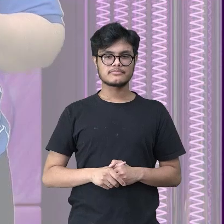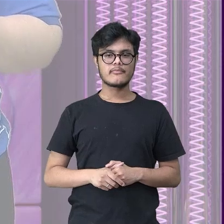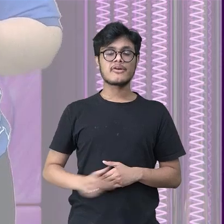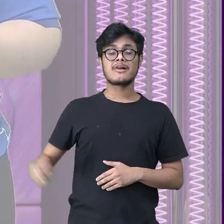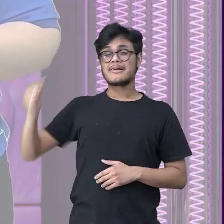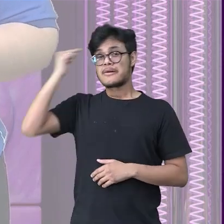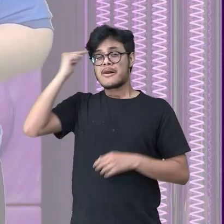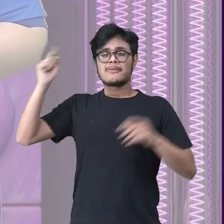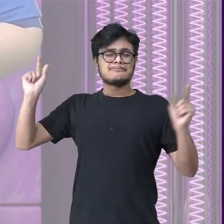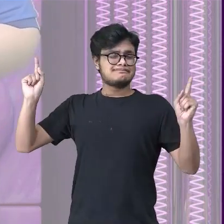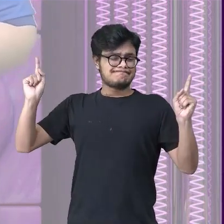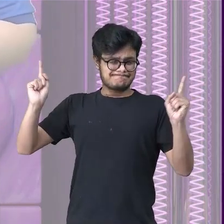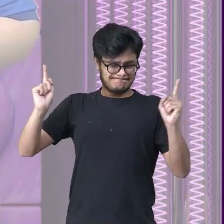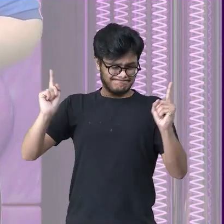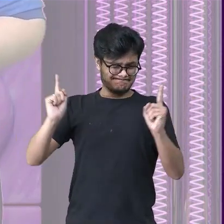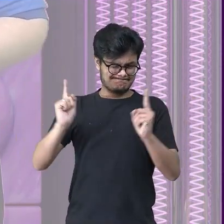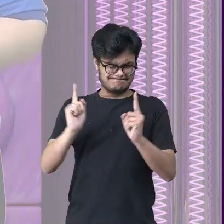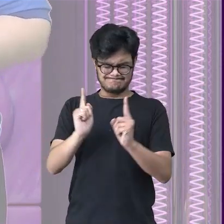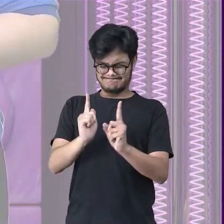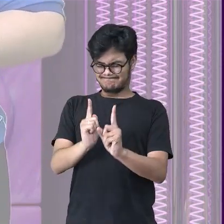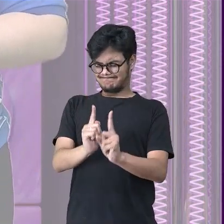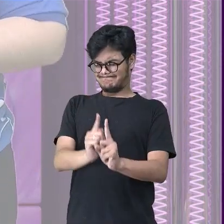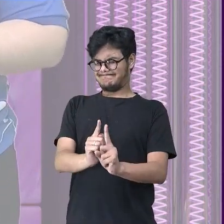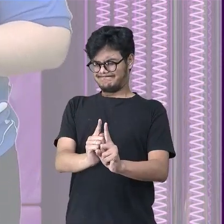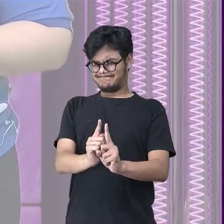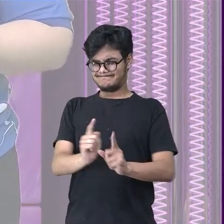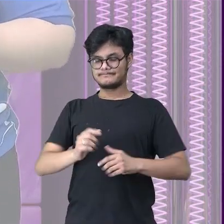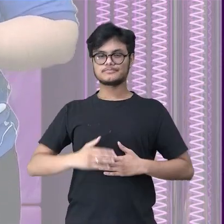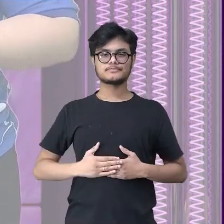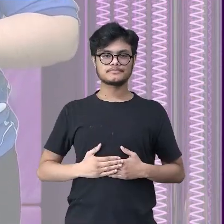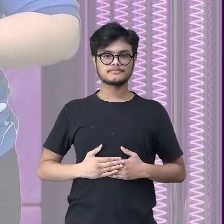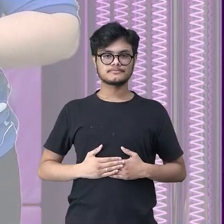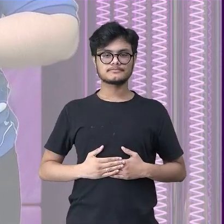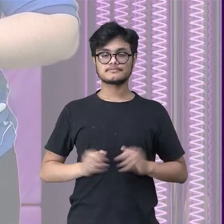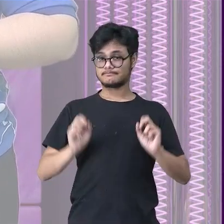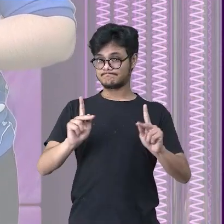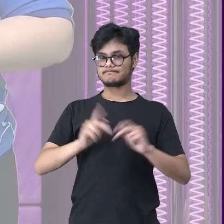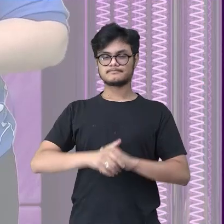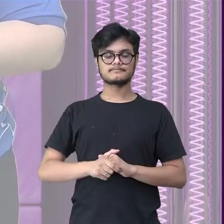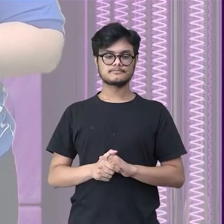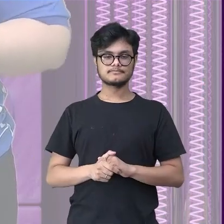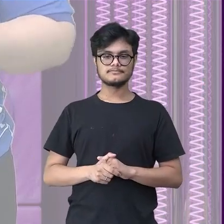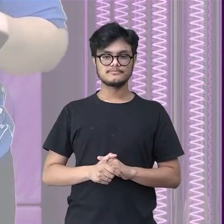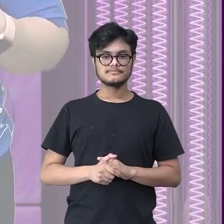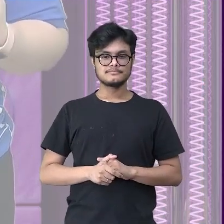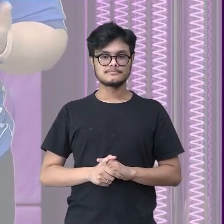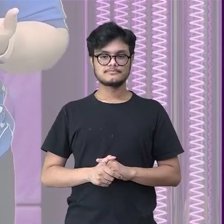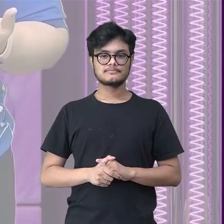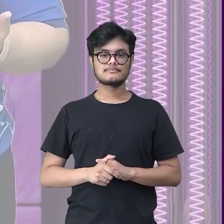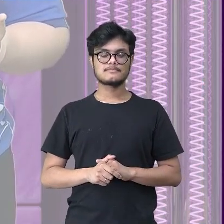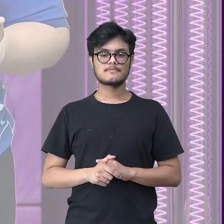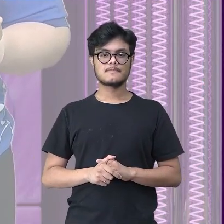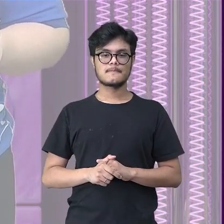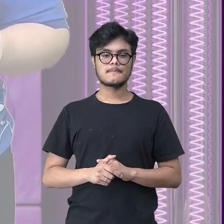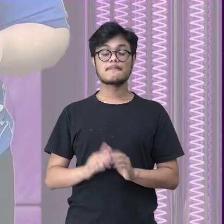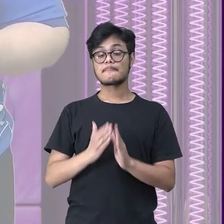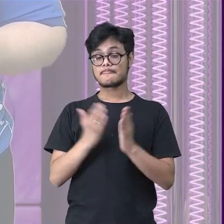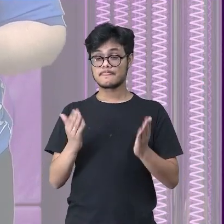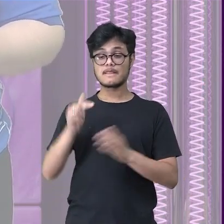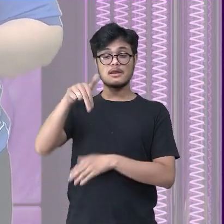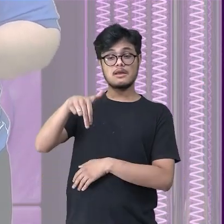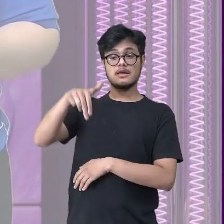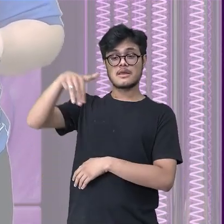ideia de quão pequeno é essa unidade de medida nanômetro, certo? E aí o nanômetro, ele